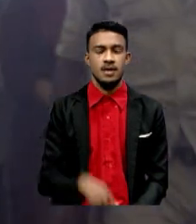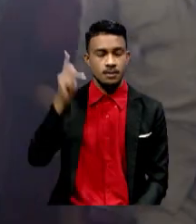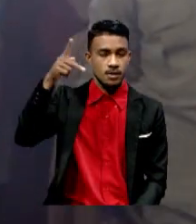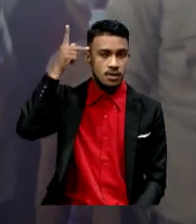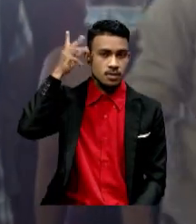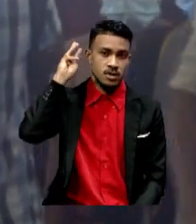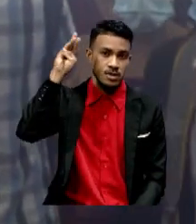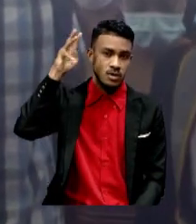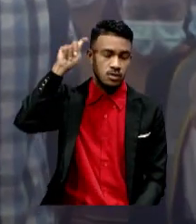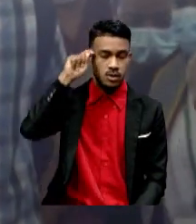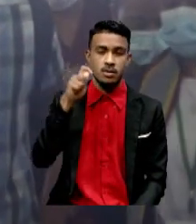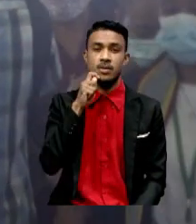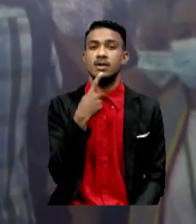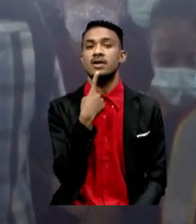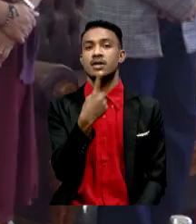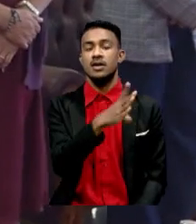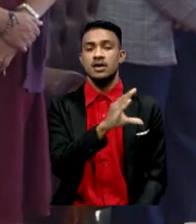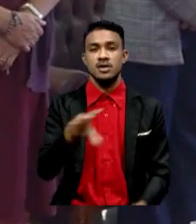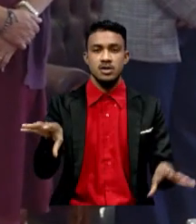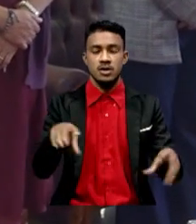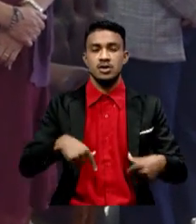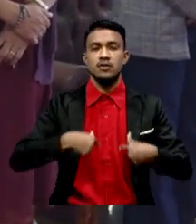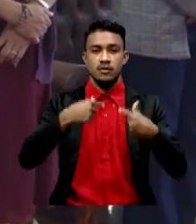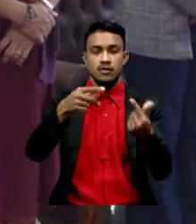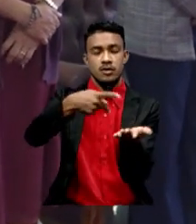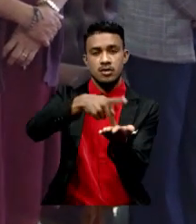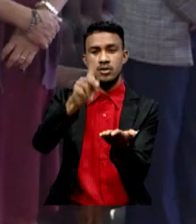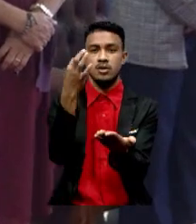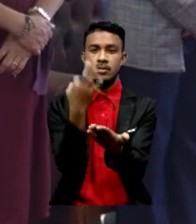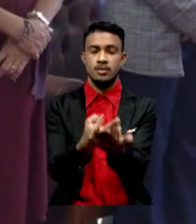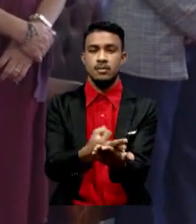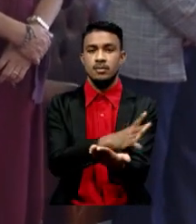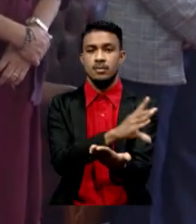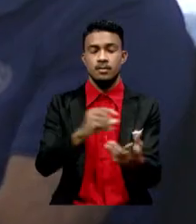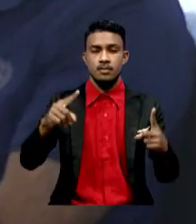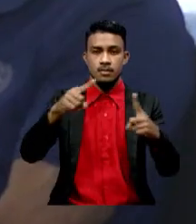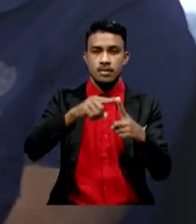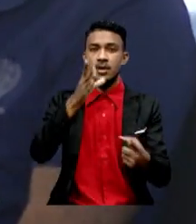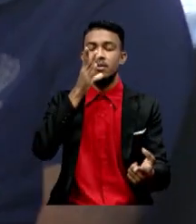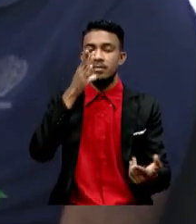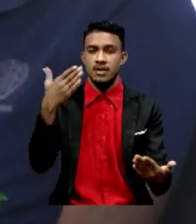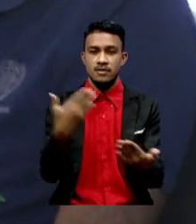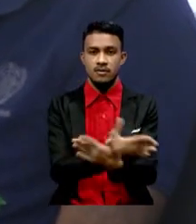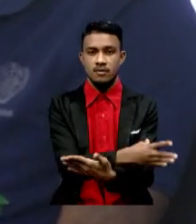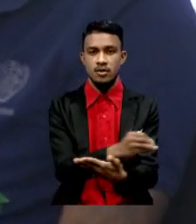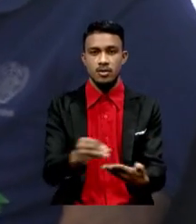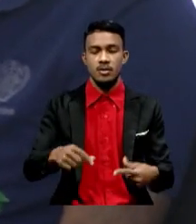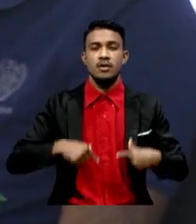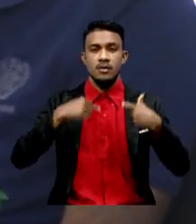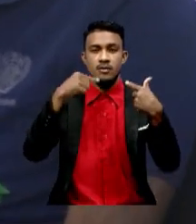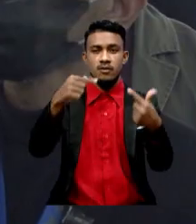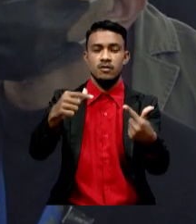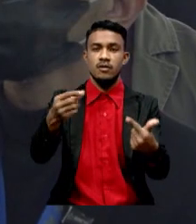Primeiro-Ministro Taur Matanrua Kateten projeto ba programa Bolsa da Mãe ba geração fone, né? O objetivo é combate má nutrição